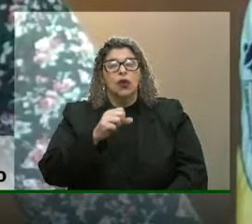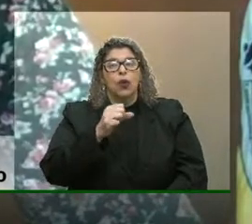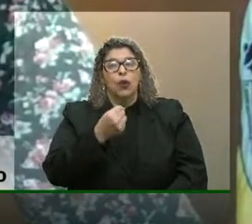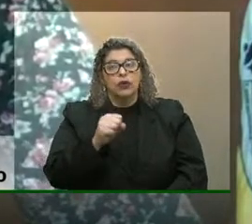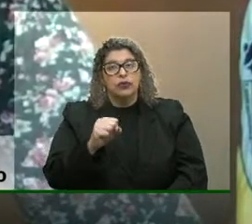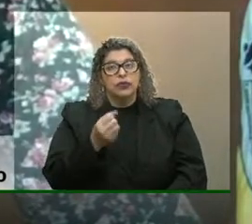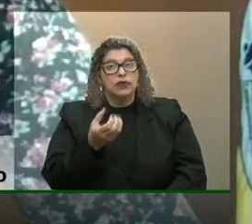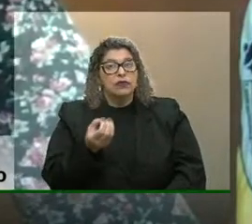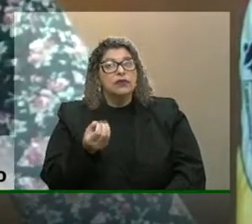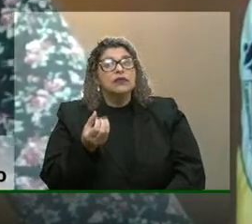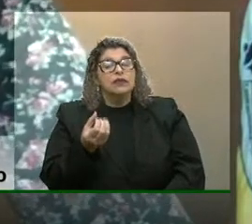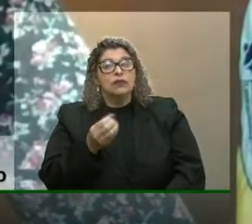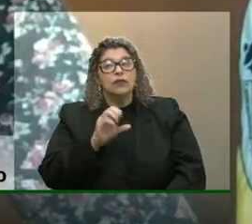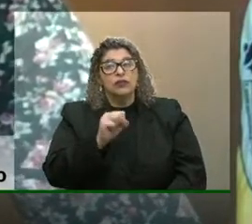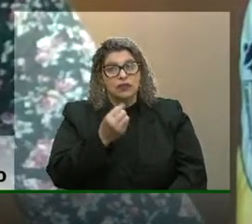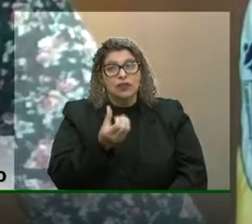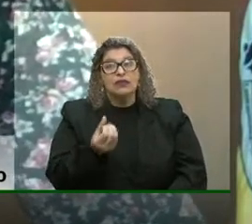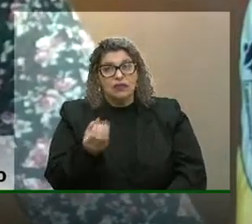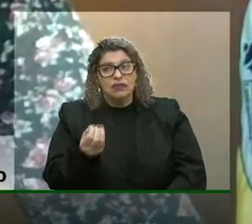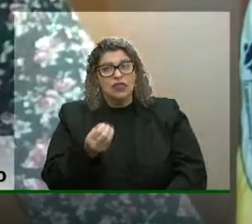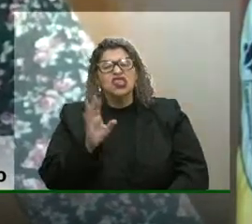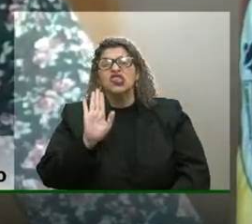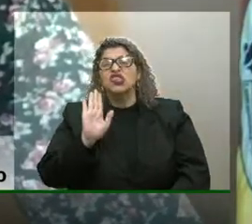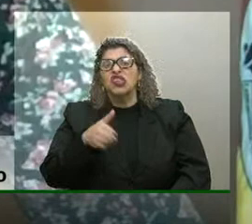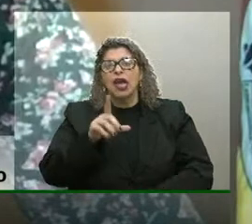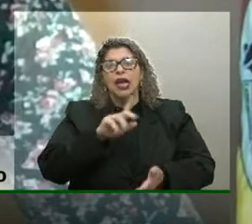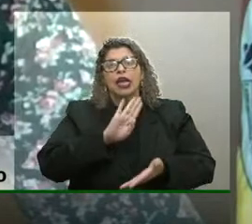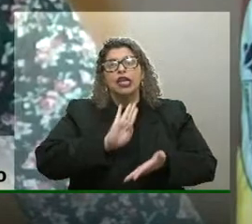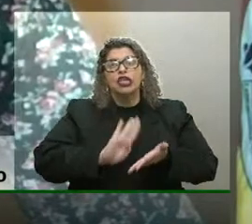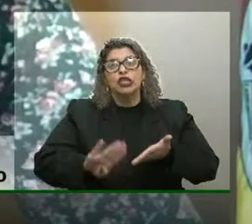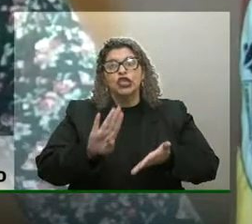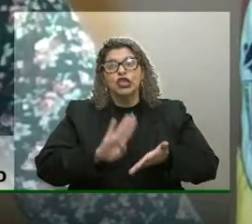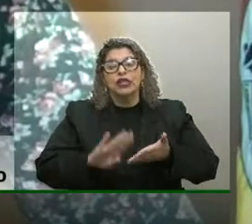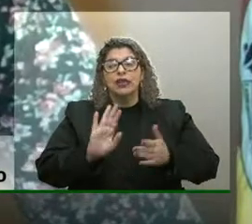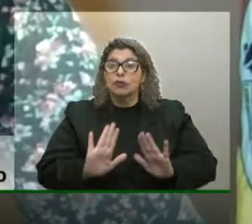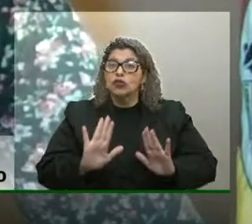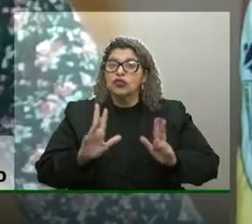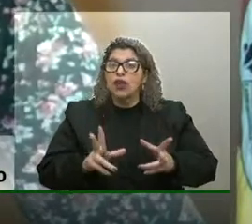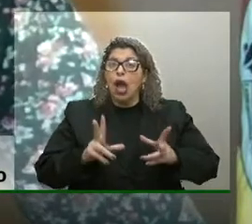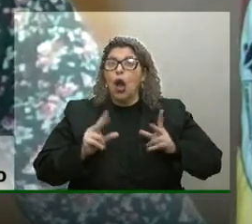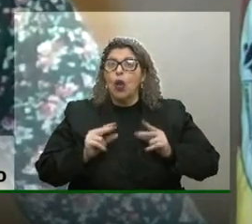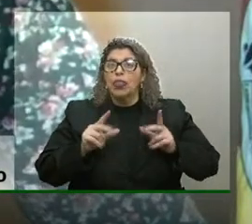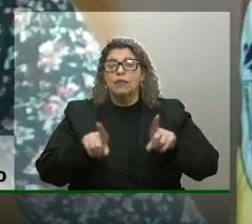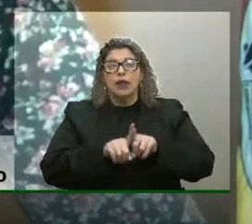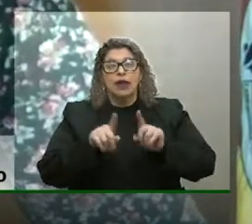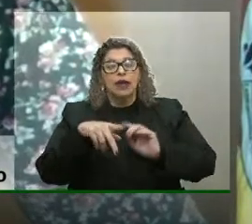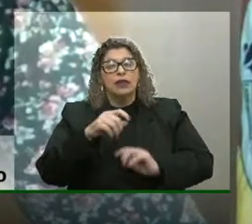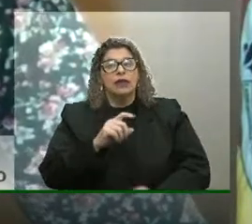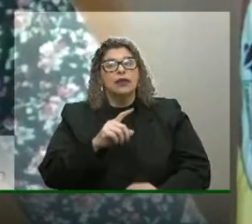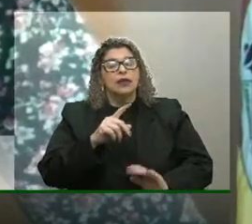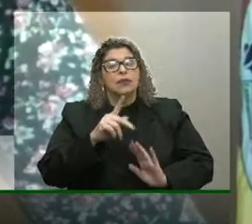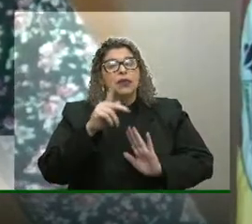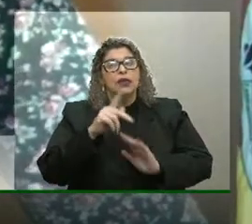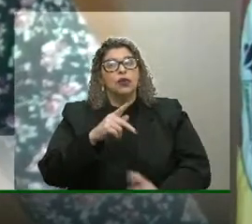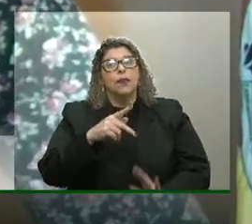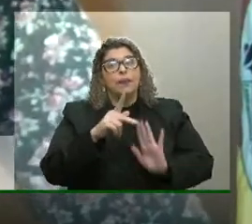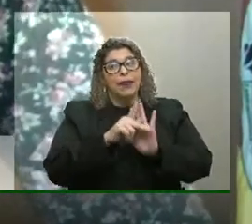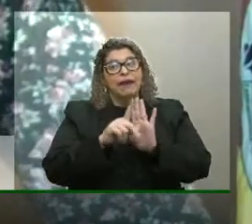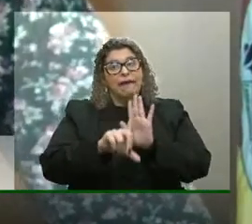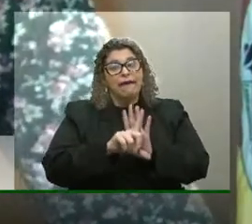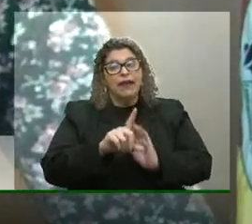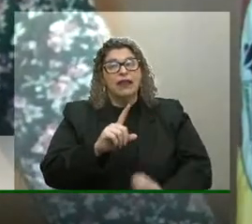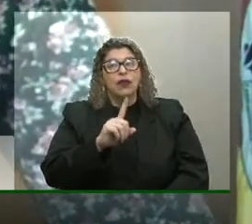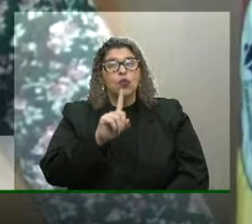160, e que até retirei o projeto porque me senti contemplada com o texto do PL 191,